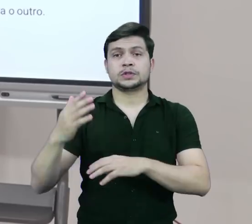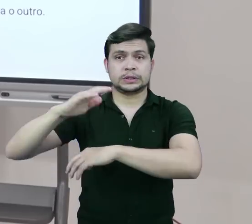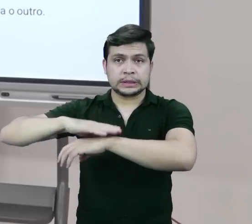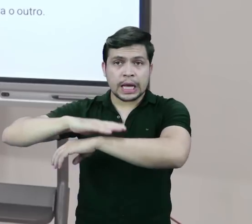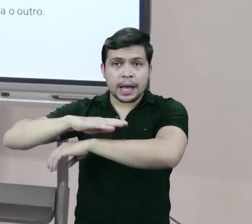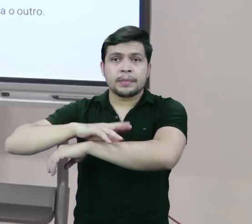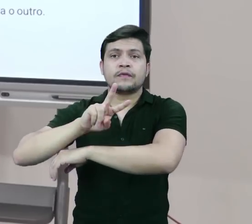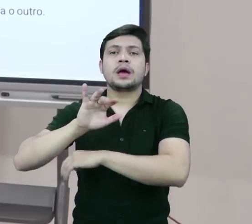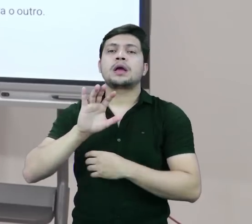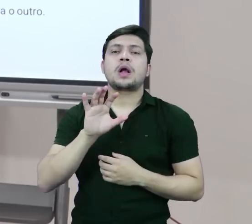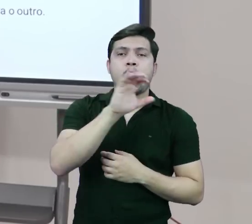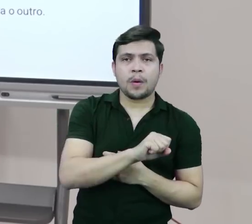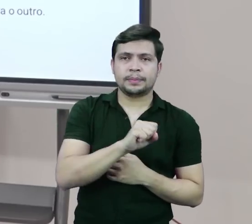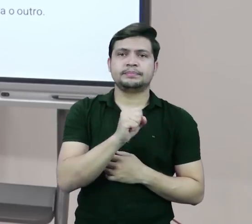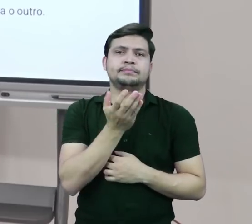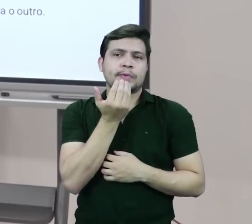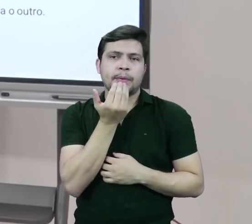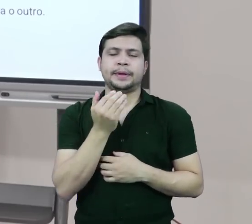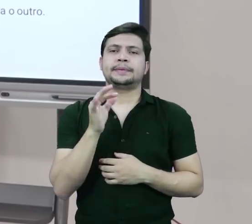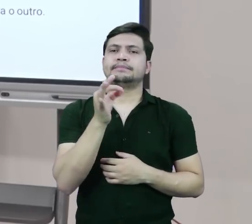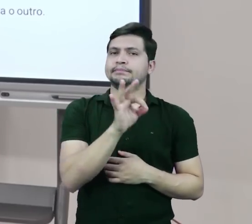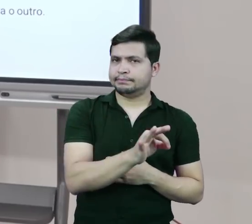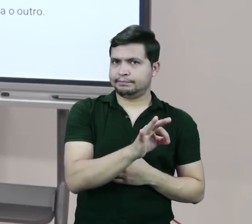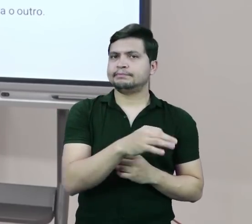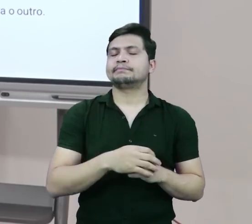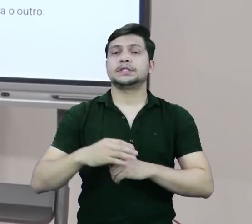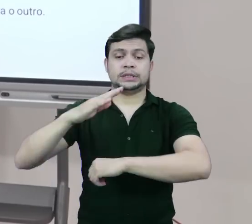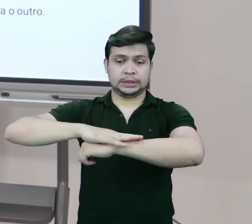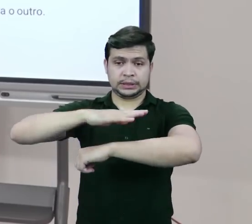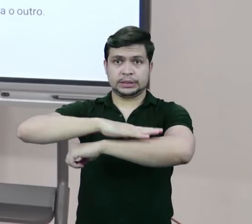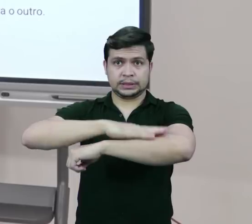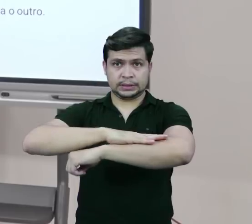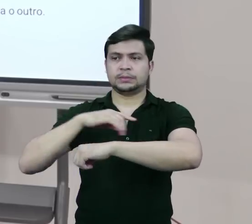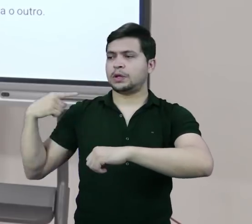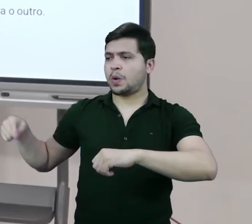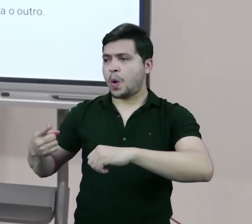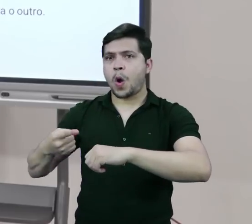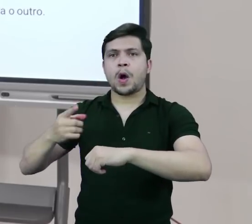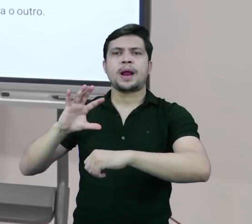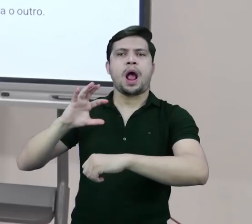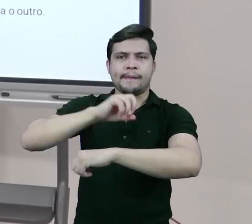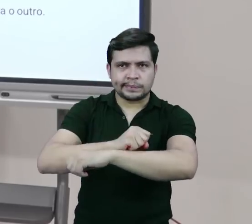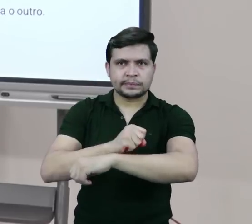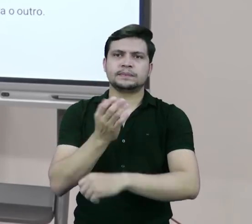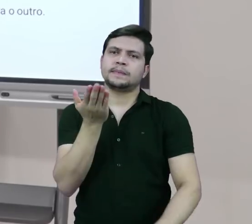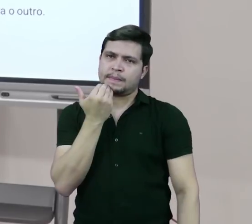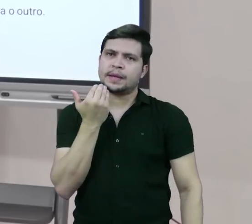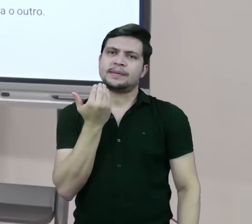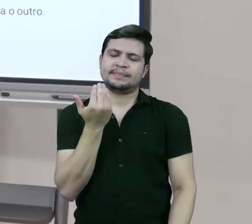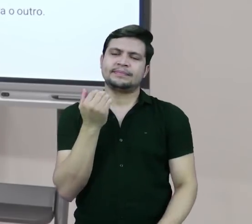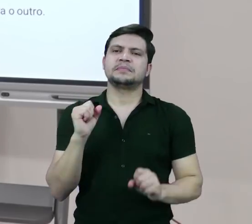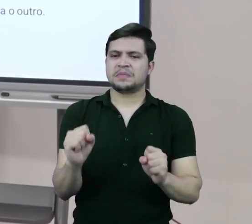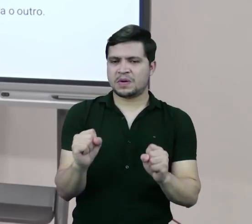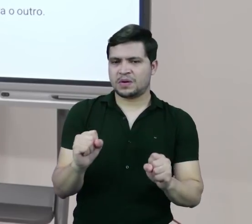vai se alimentar do gafanhoto, que vai servir, o sapo também vai servir de alimento para a serpente, na chamada cadeia